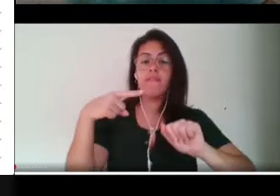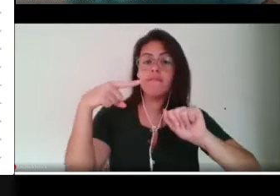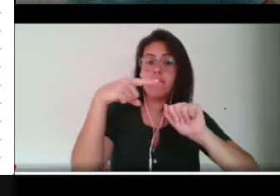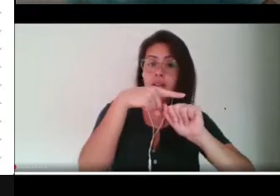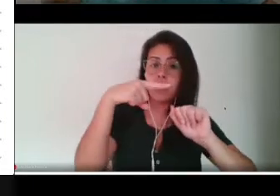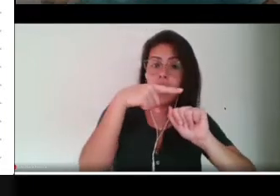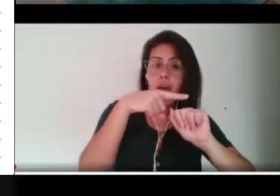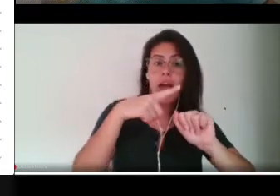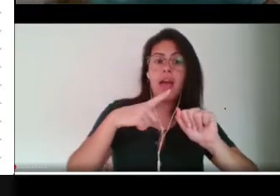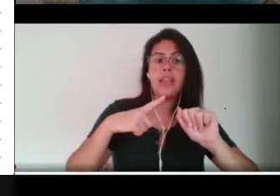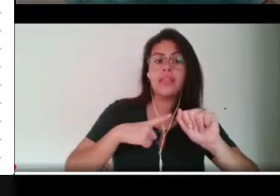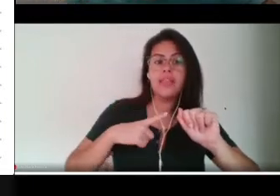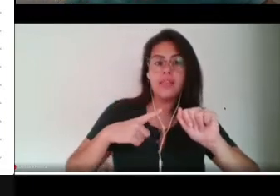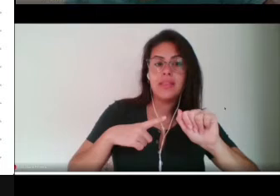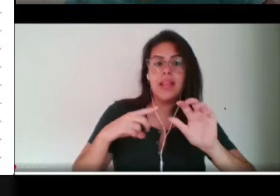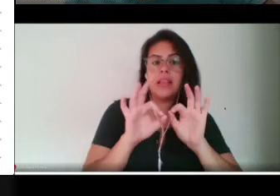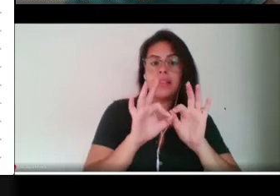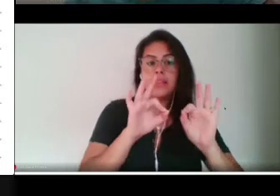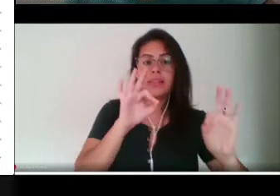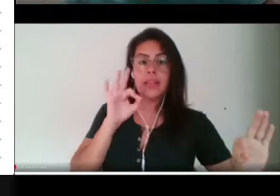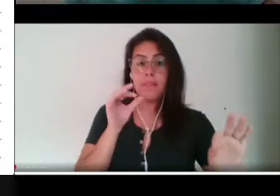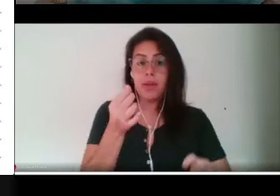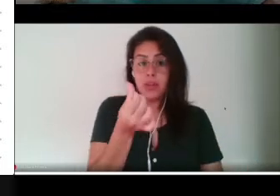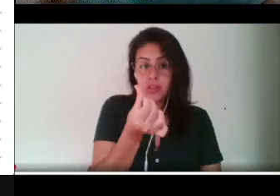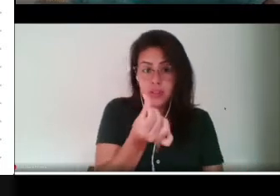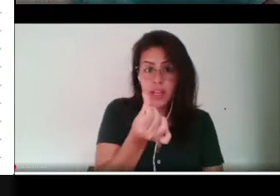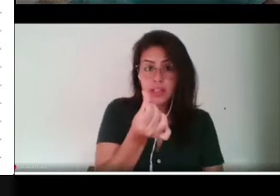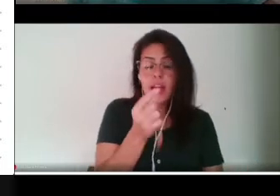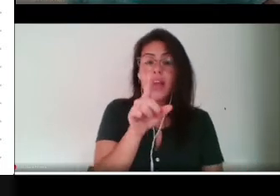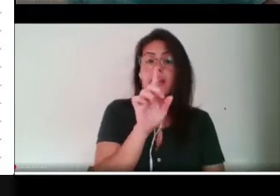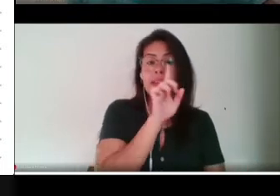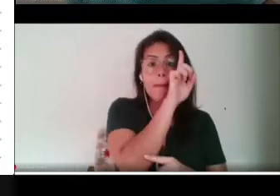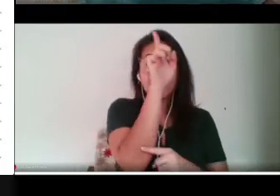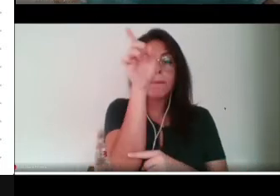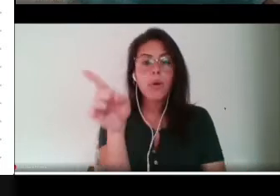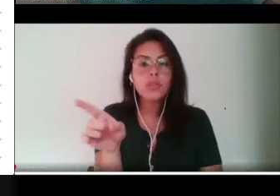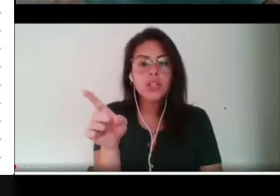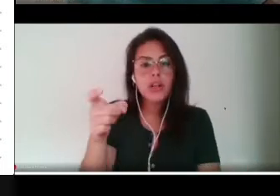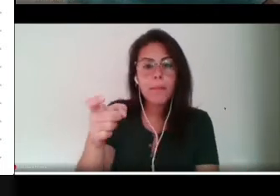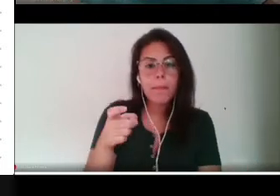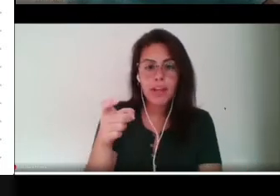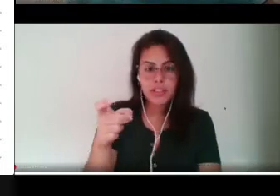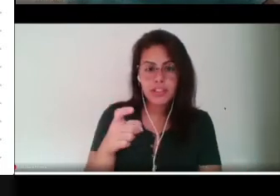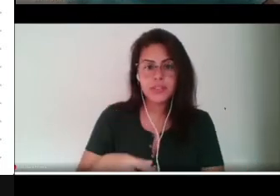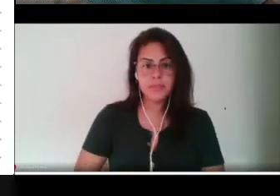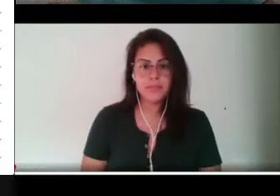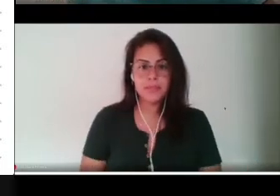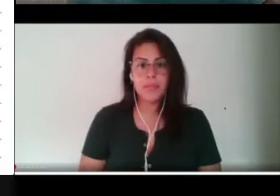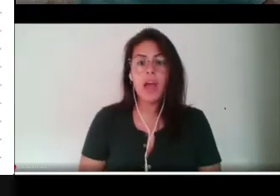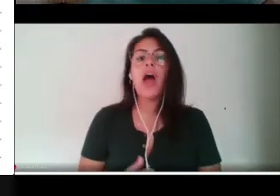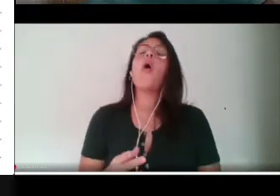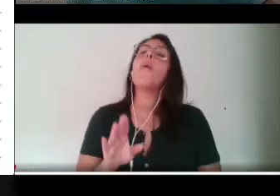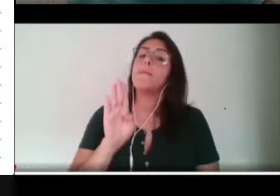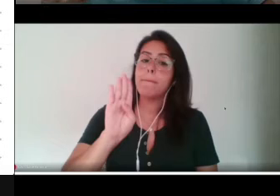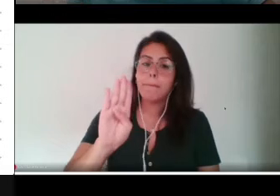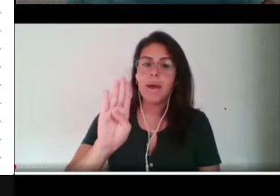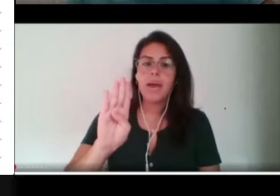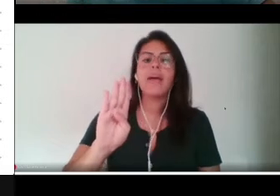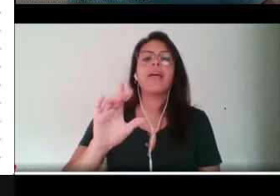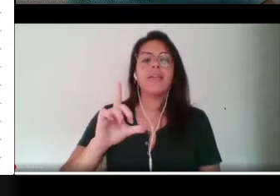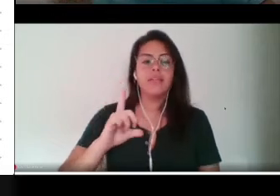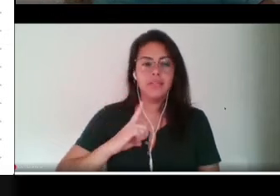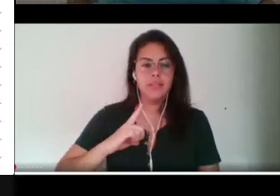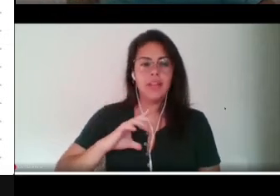está apontando para x positivo. E o vetor B tem magnitude 6,9 e aponta para z